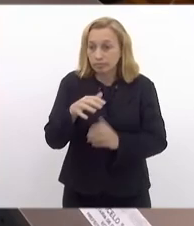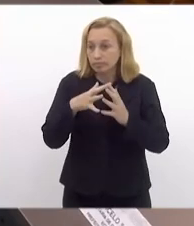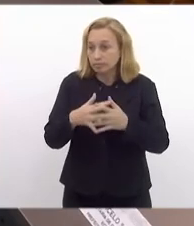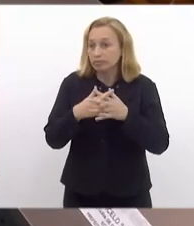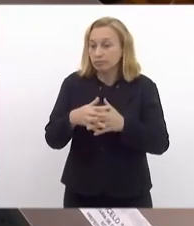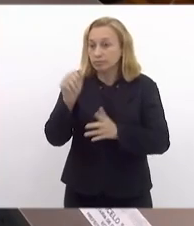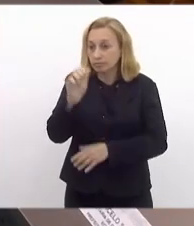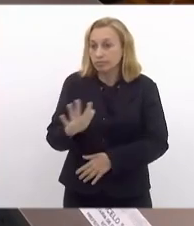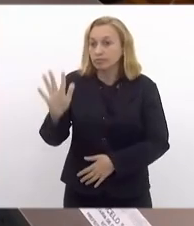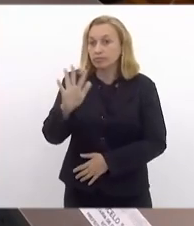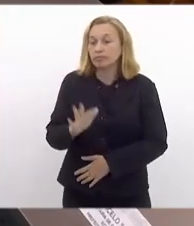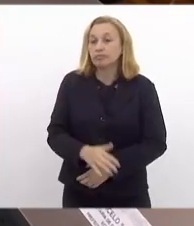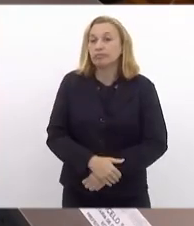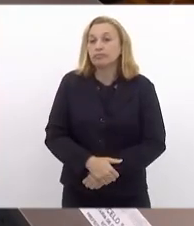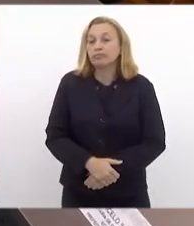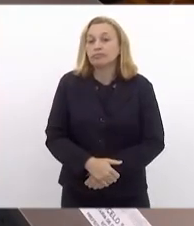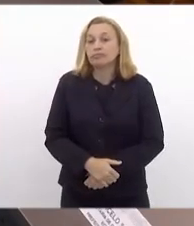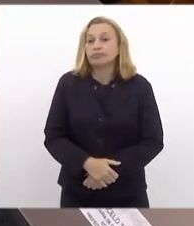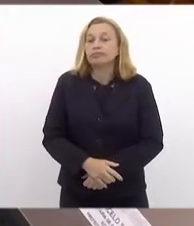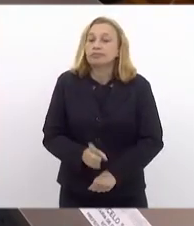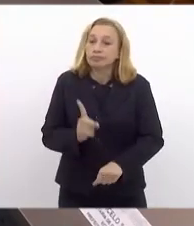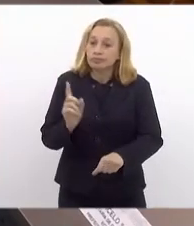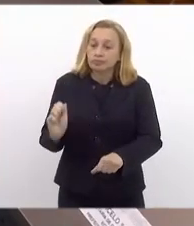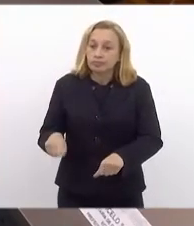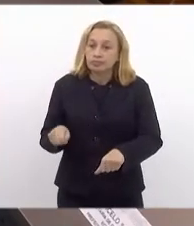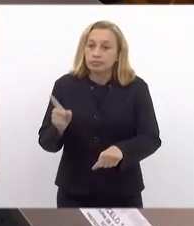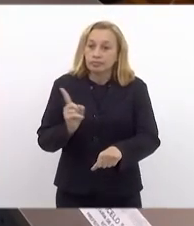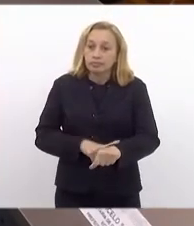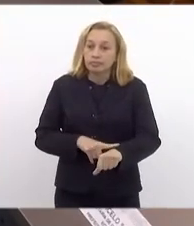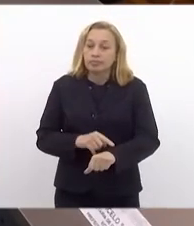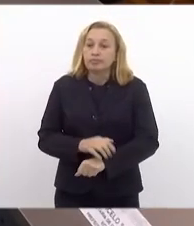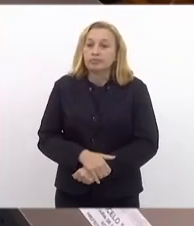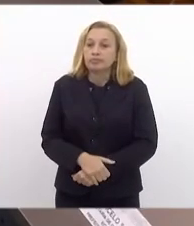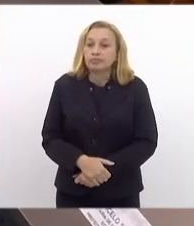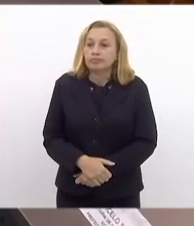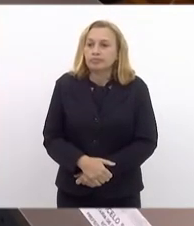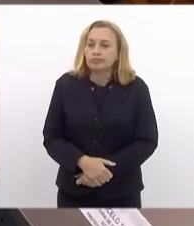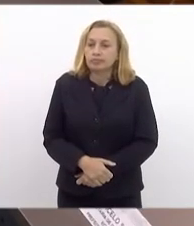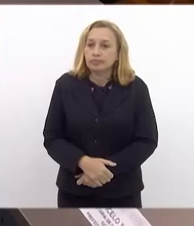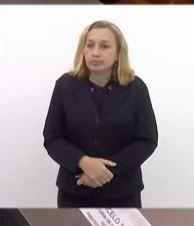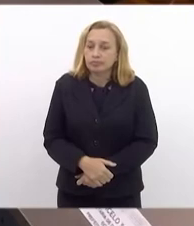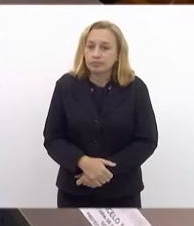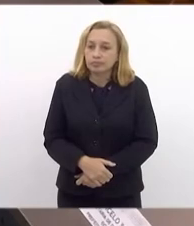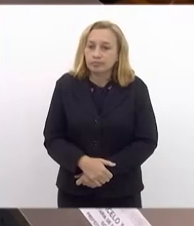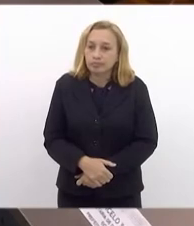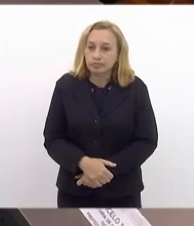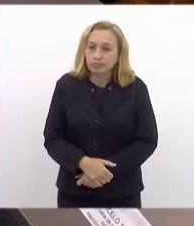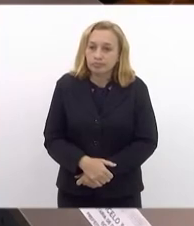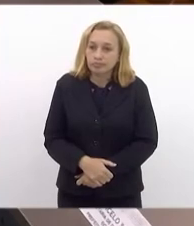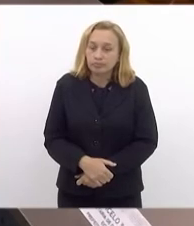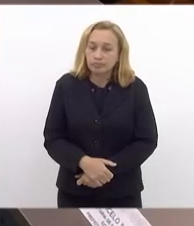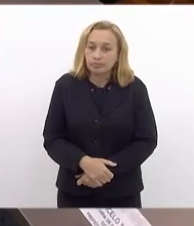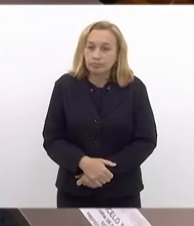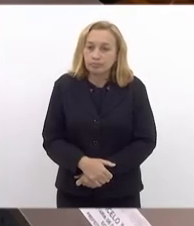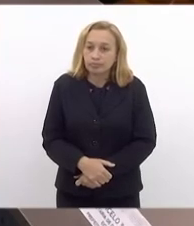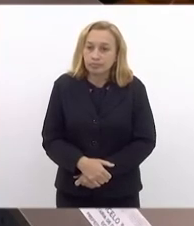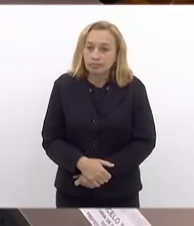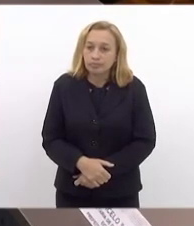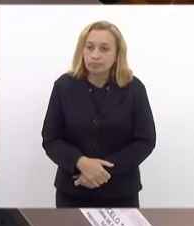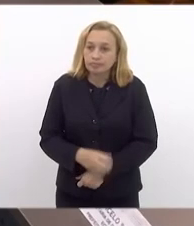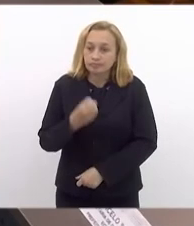então é também para dar esse tempo de ir E aí Que